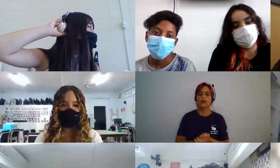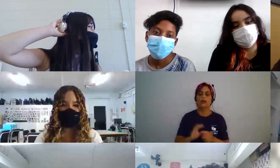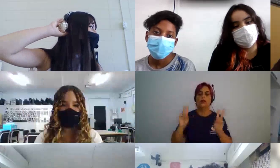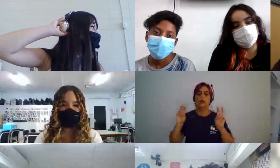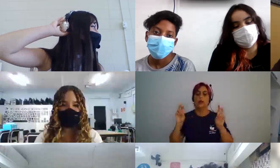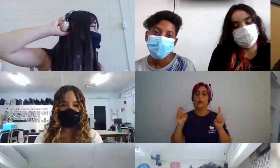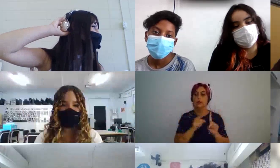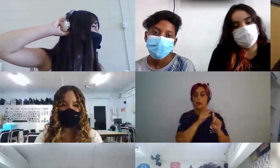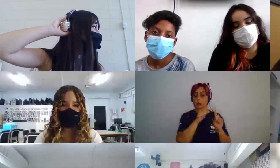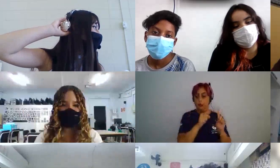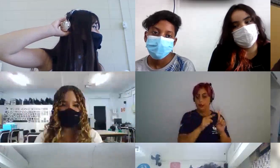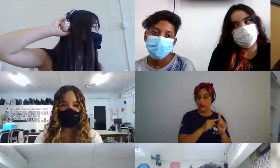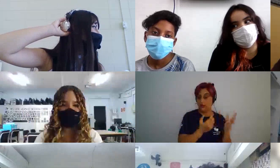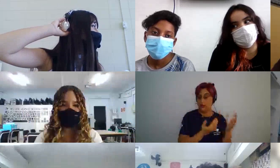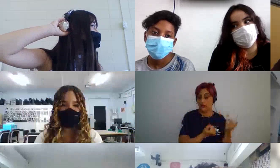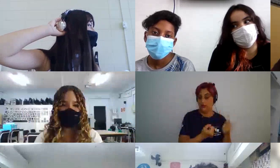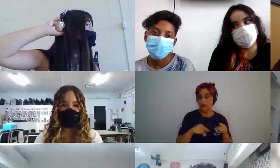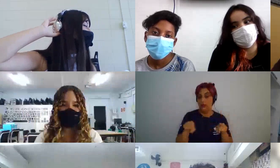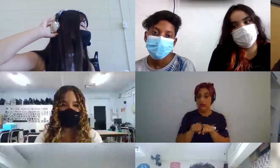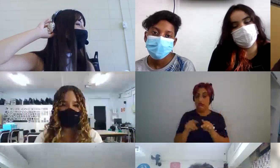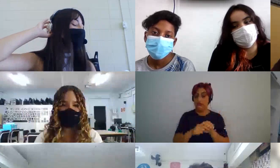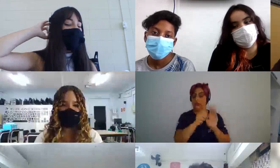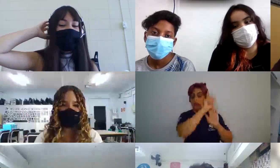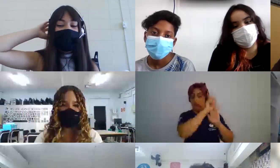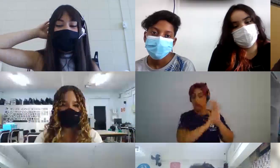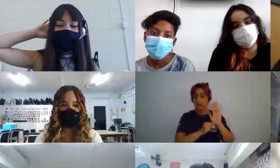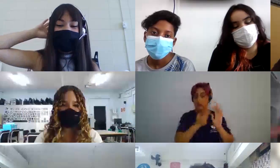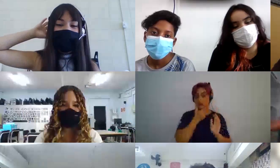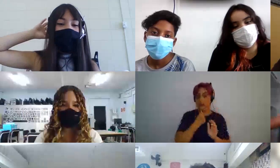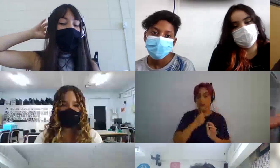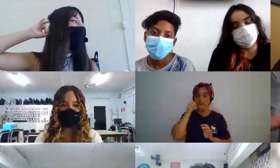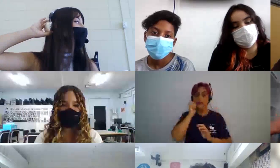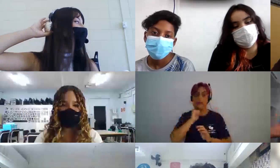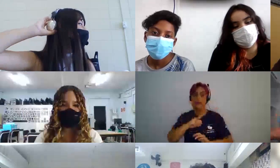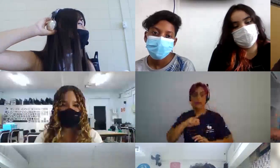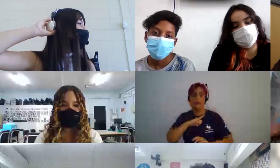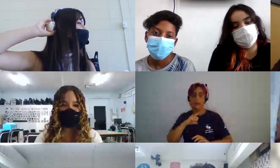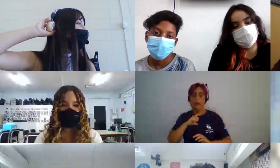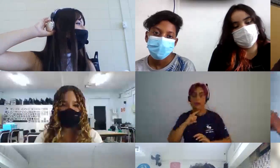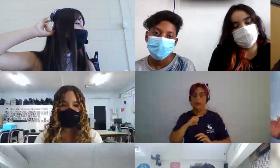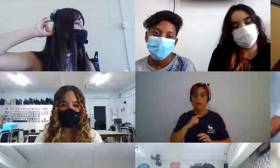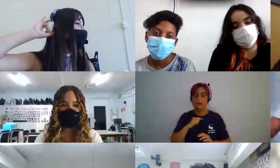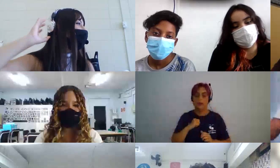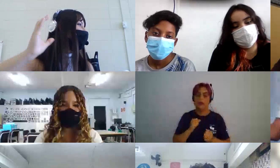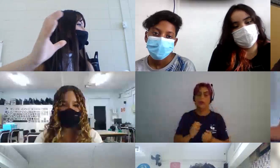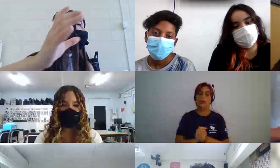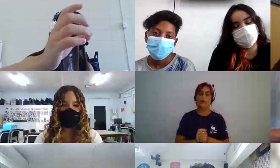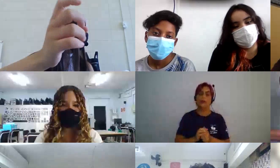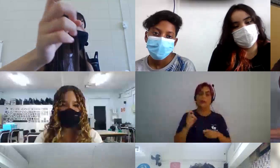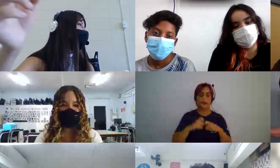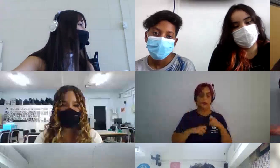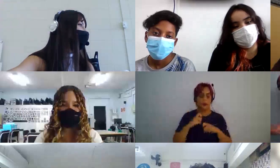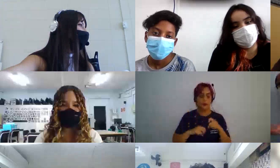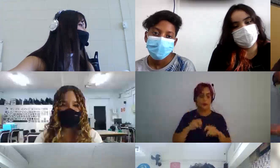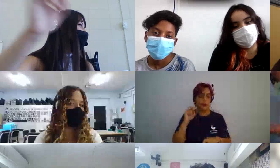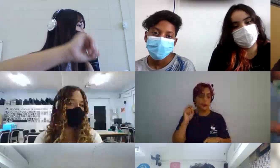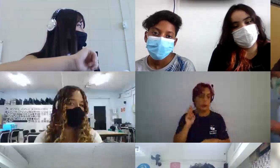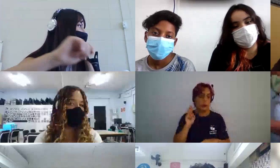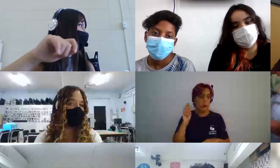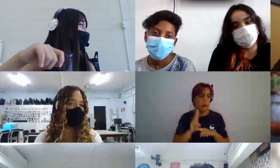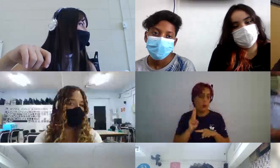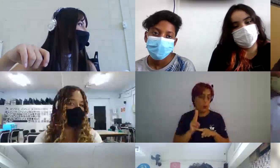dos direitos que a menina e o menino têm de exercer a sua sexualidade protegida, de exercer a